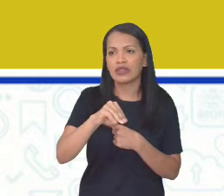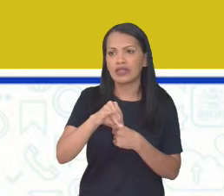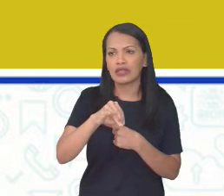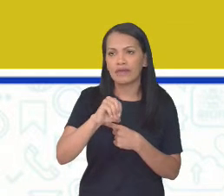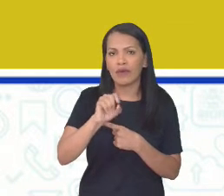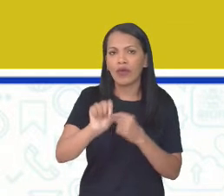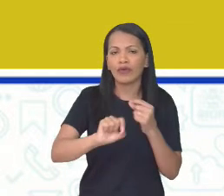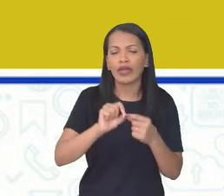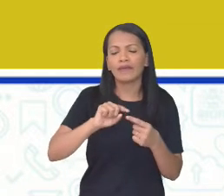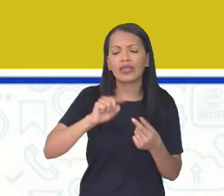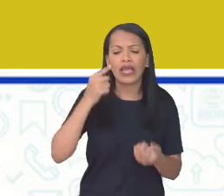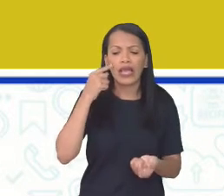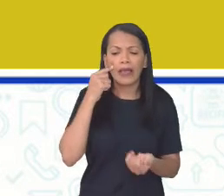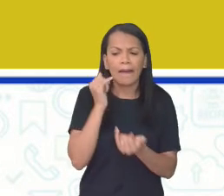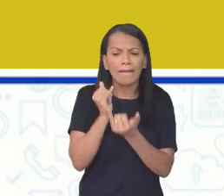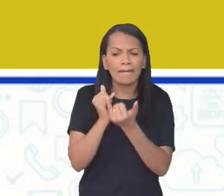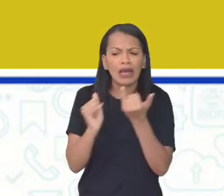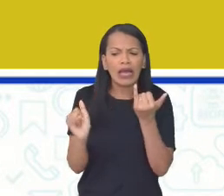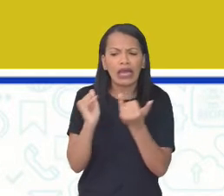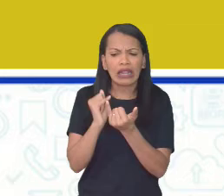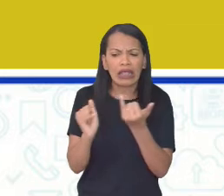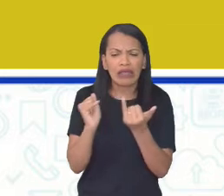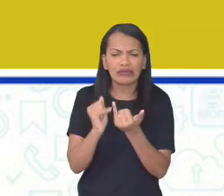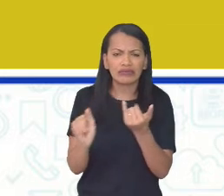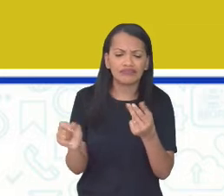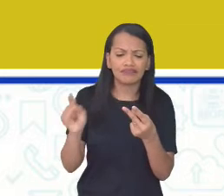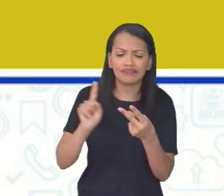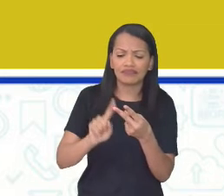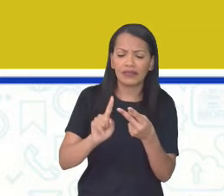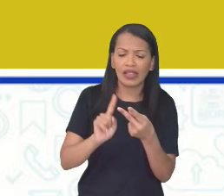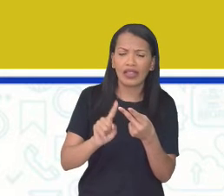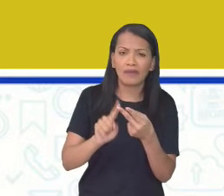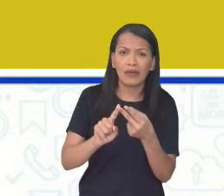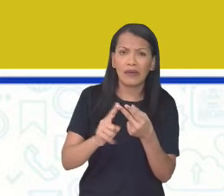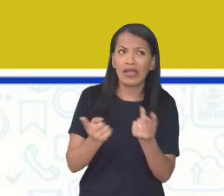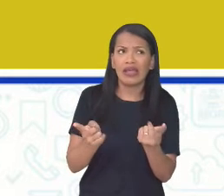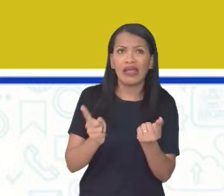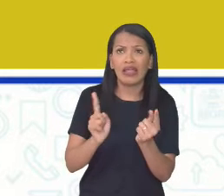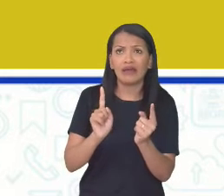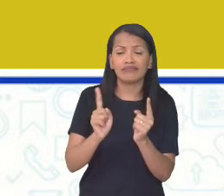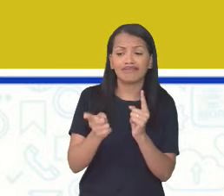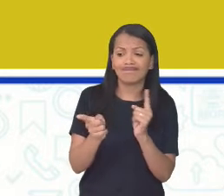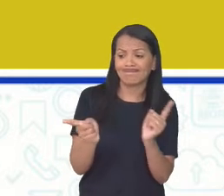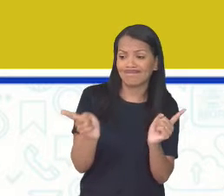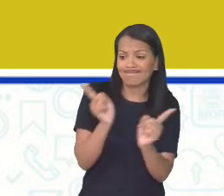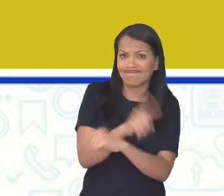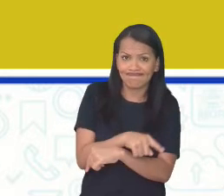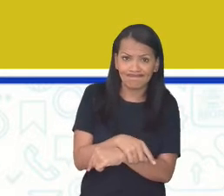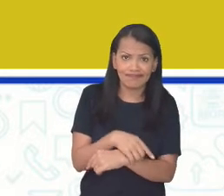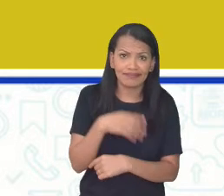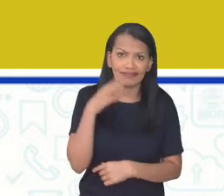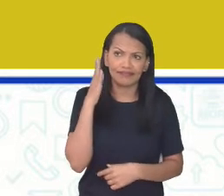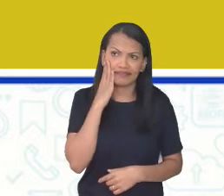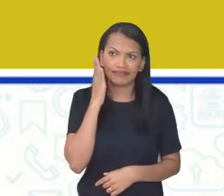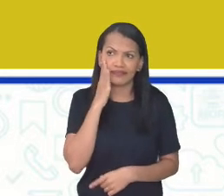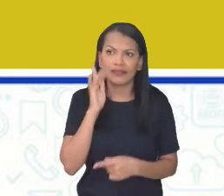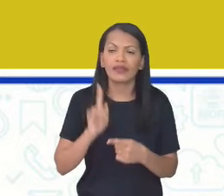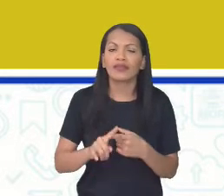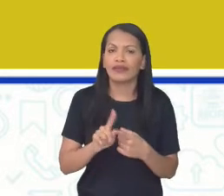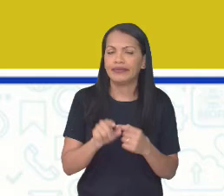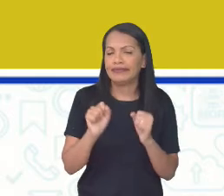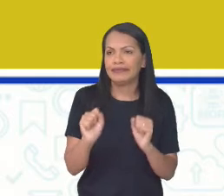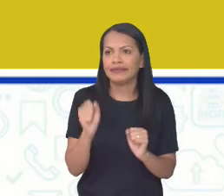ser positiva ou negativa no sentido das palavras. Sinônimos,